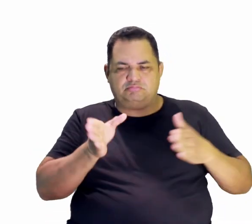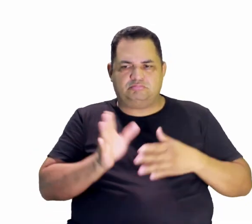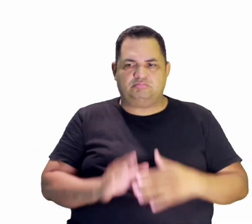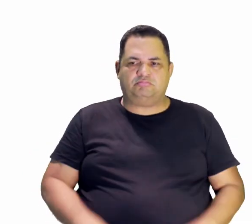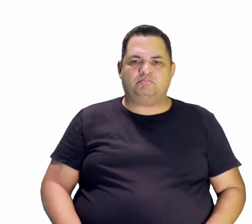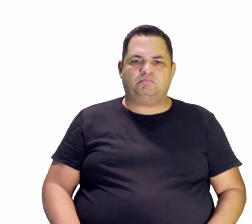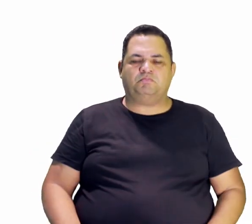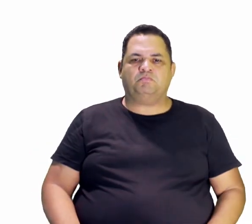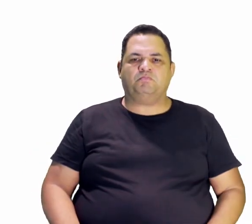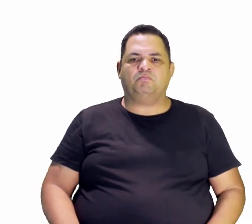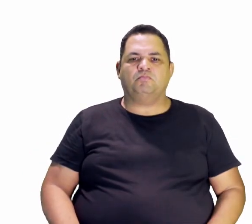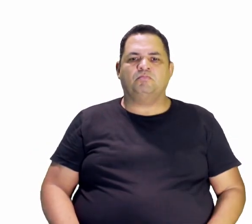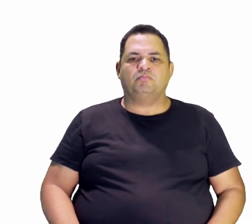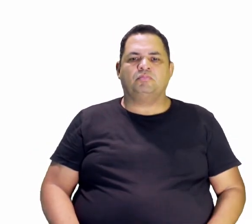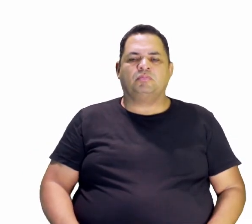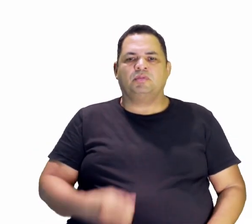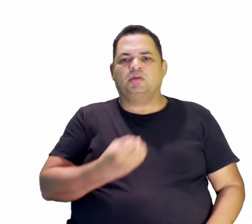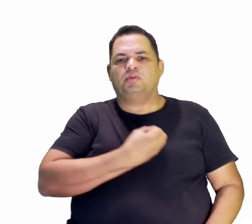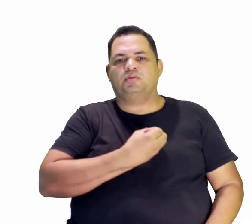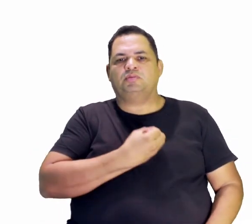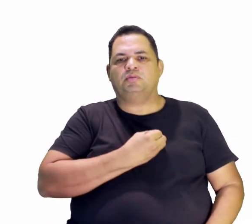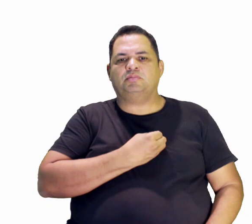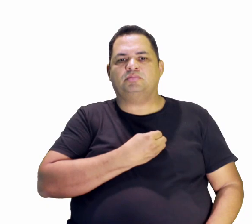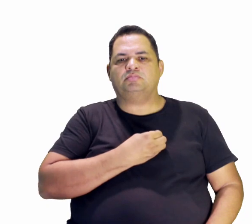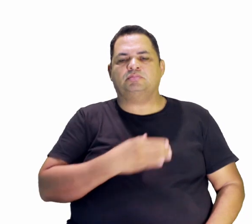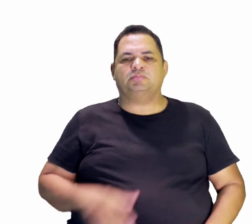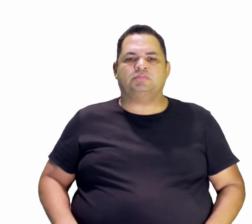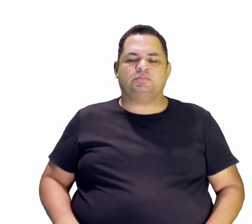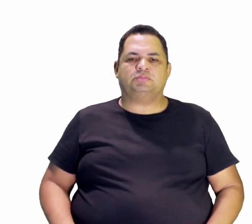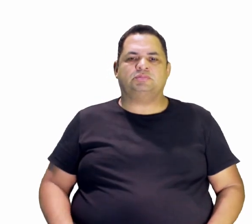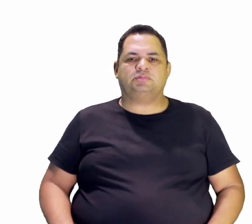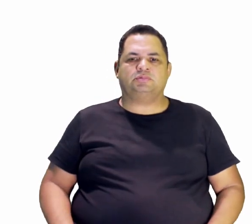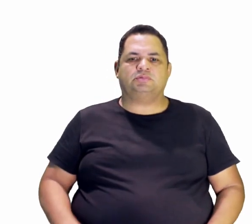de valor numérico, precisa de orientação, tá?